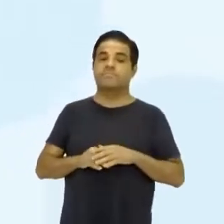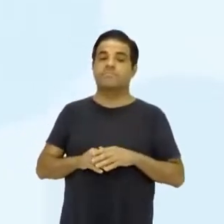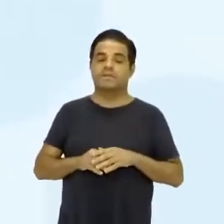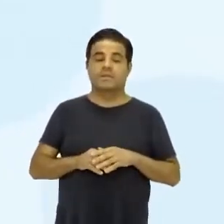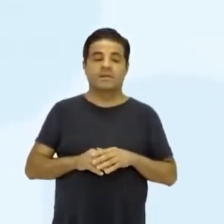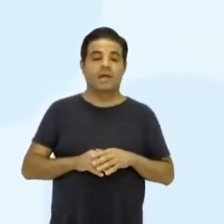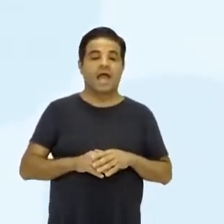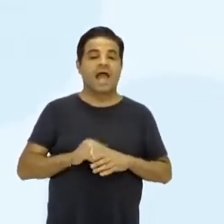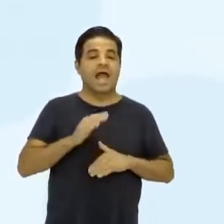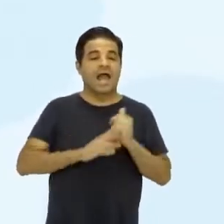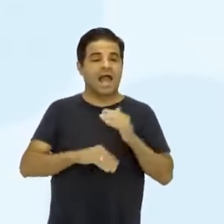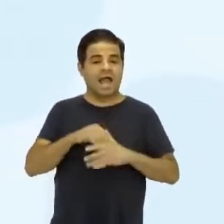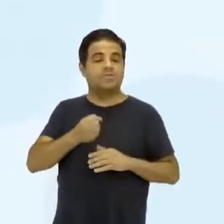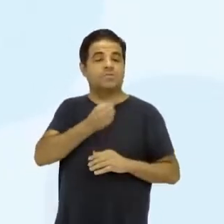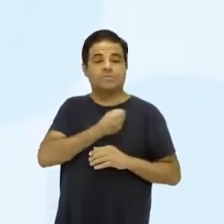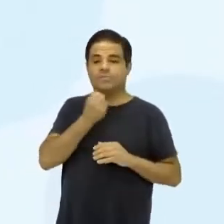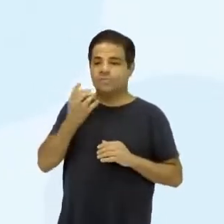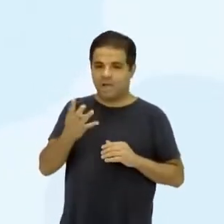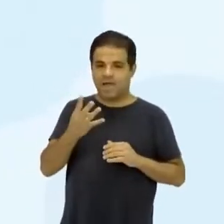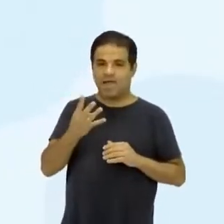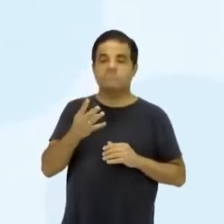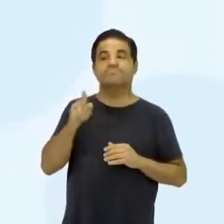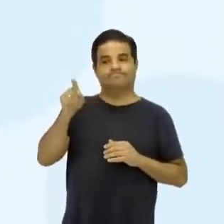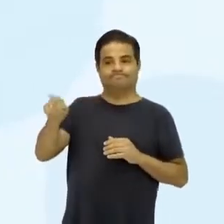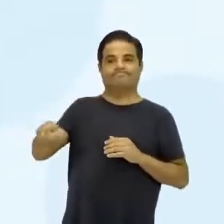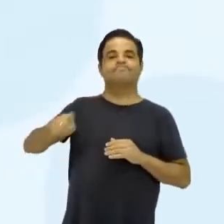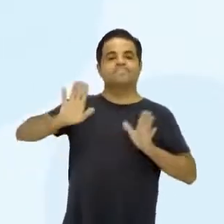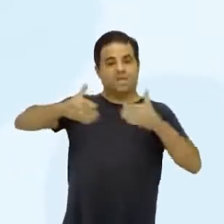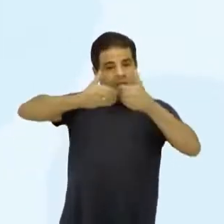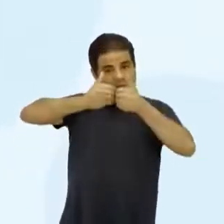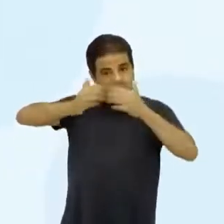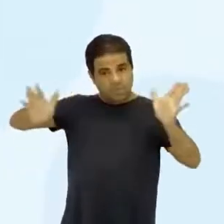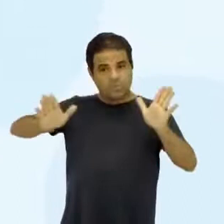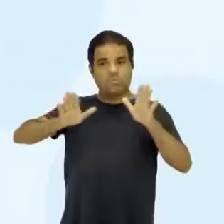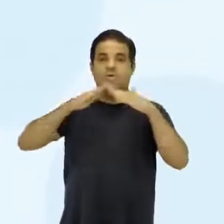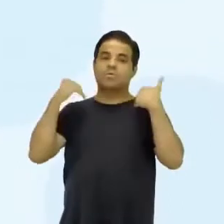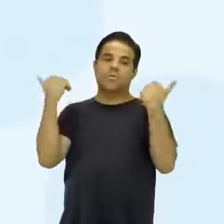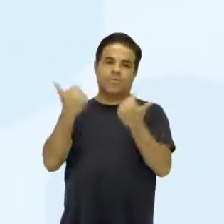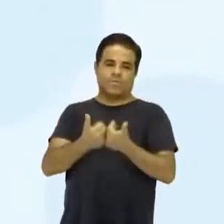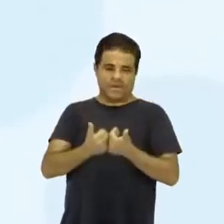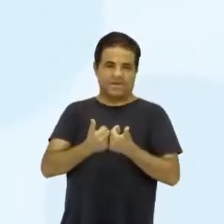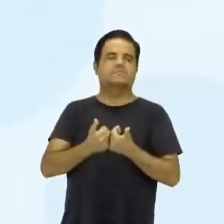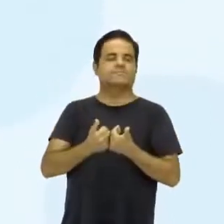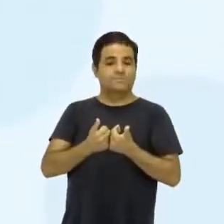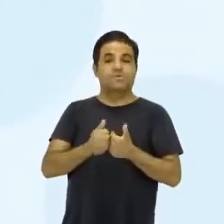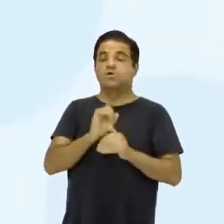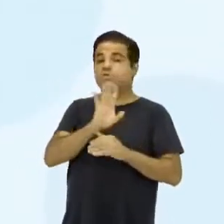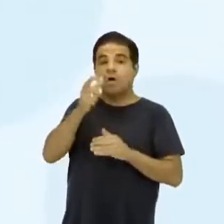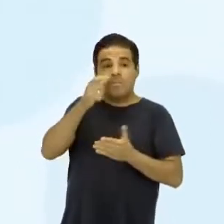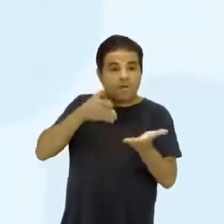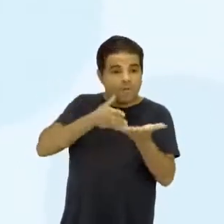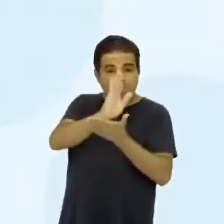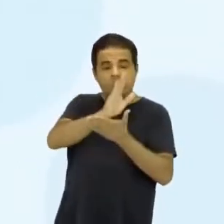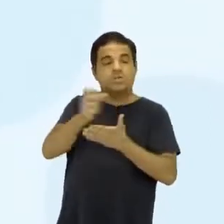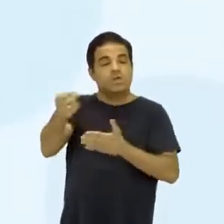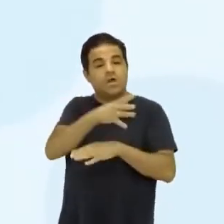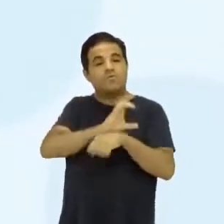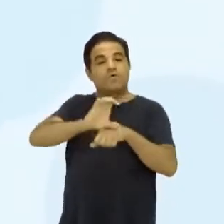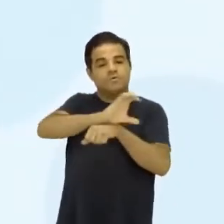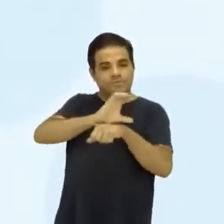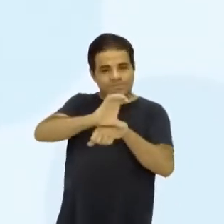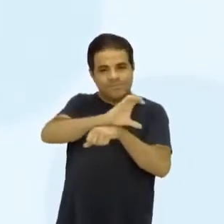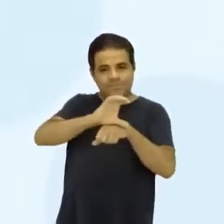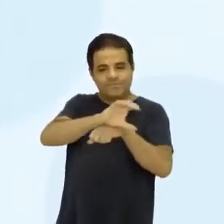Ato institucional número 4, aí já é a reabertura do Congresso, apenas para aprovação da nova Constituição,